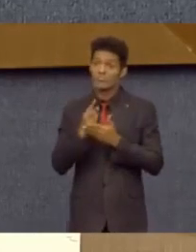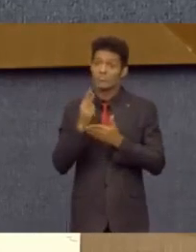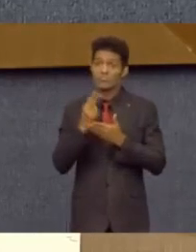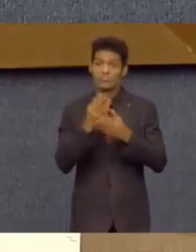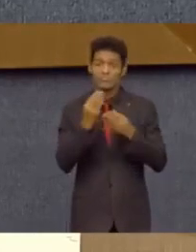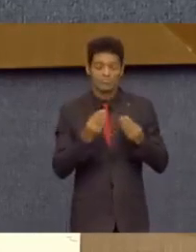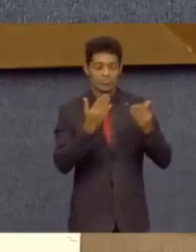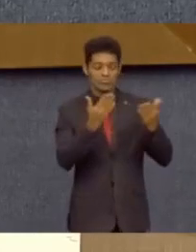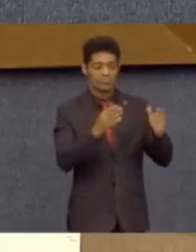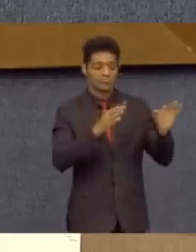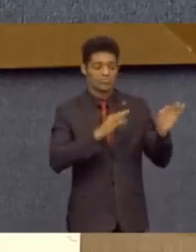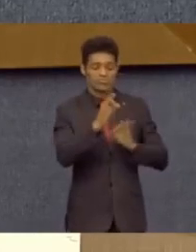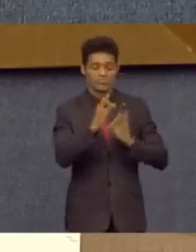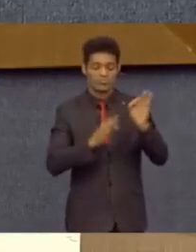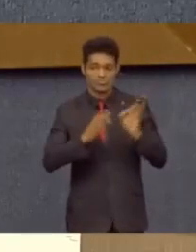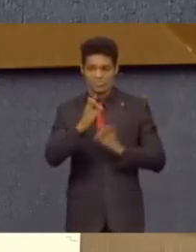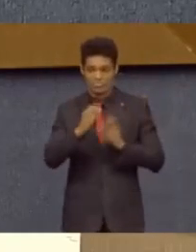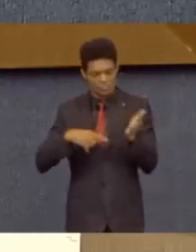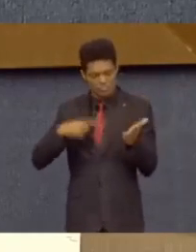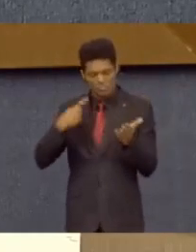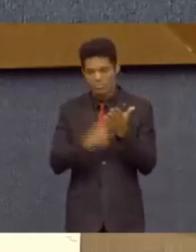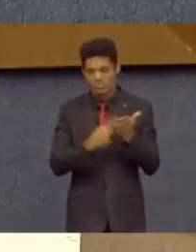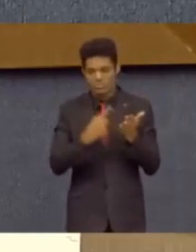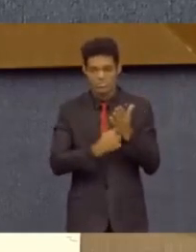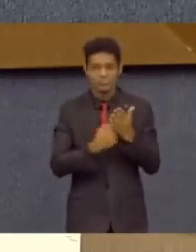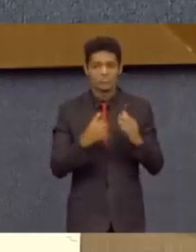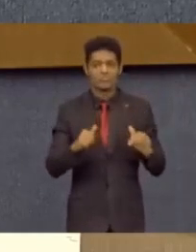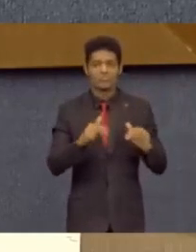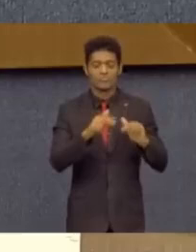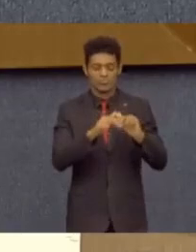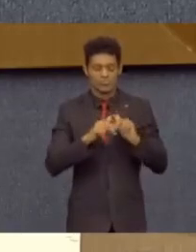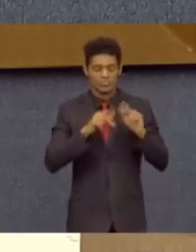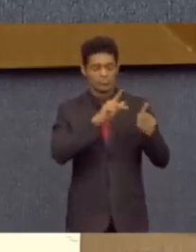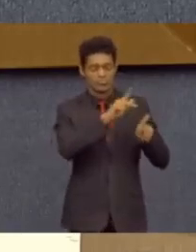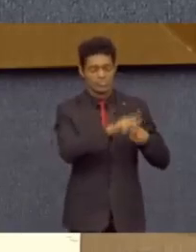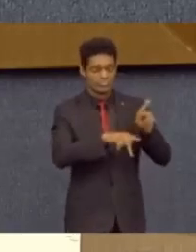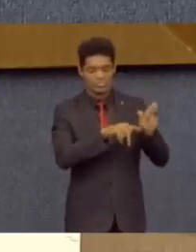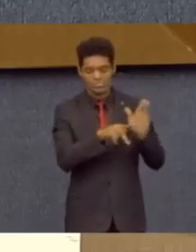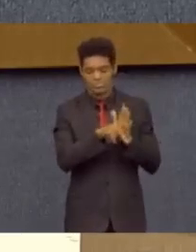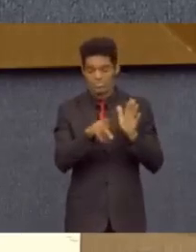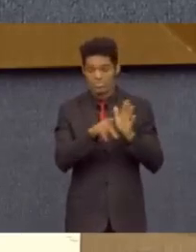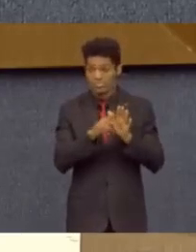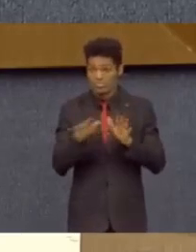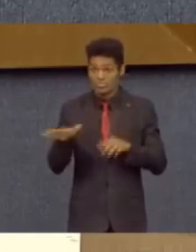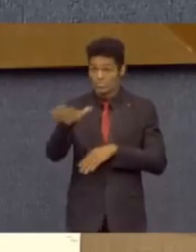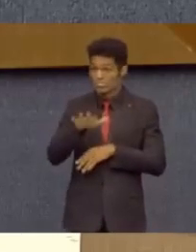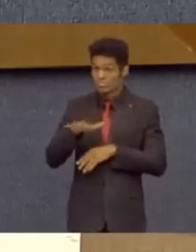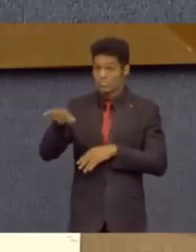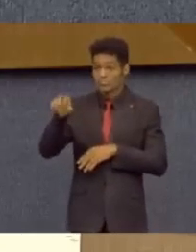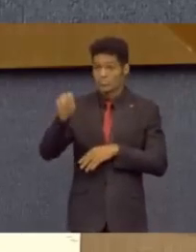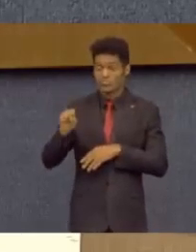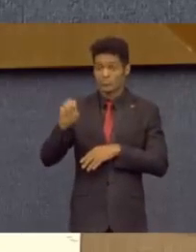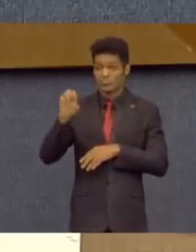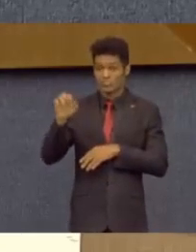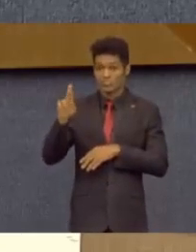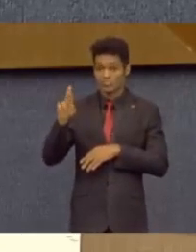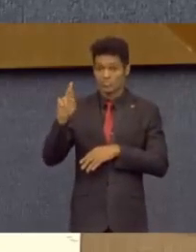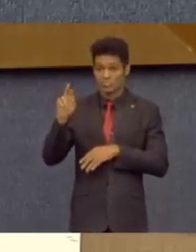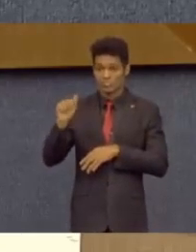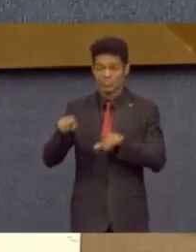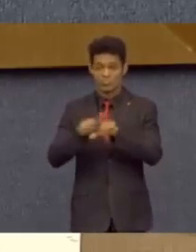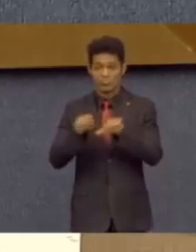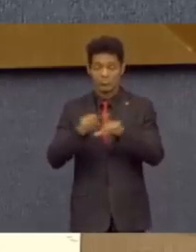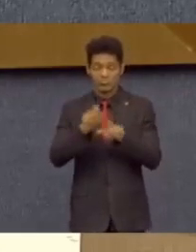entrega, organização, comprometimento pelo povo do aglomerado da Serra, pelos paroquianos de